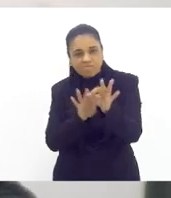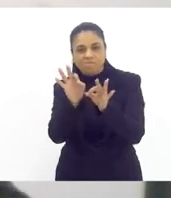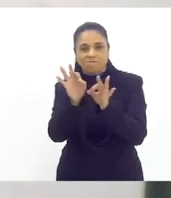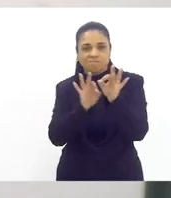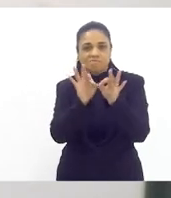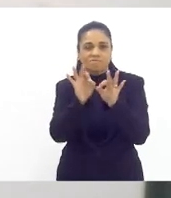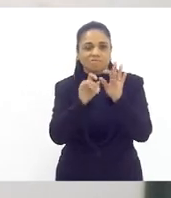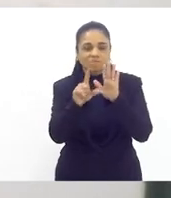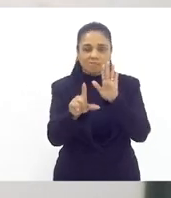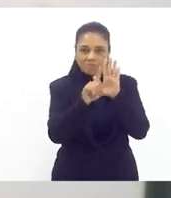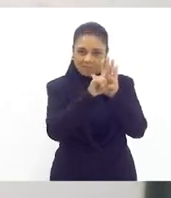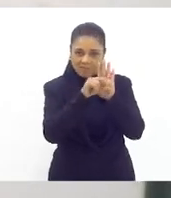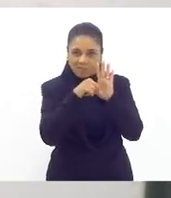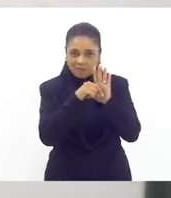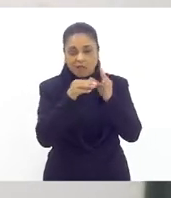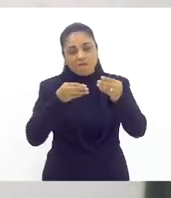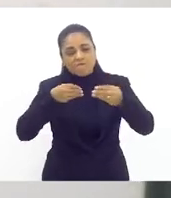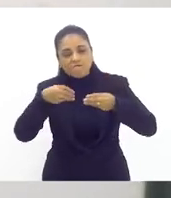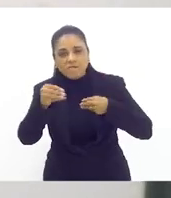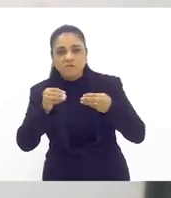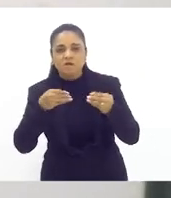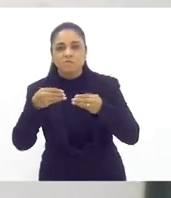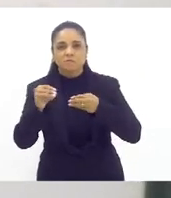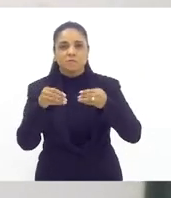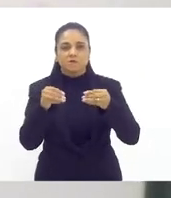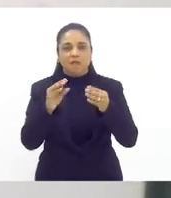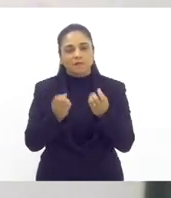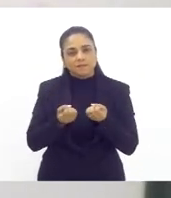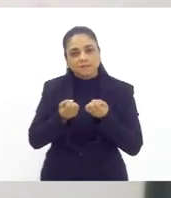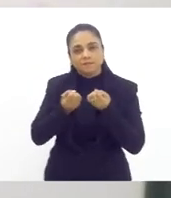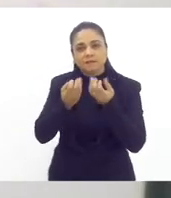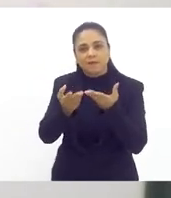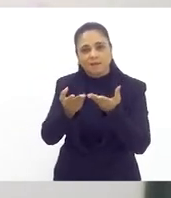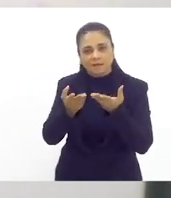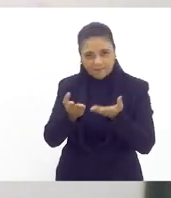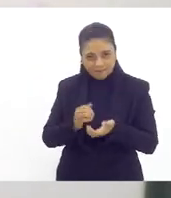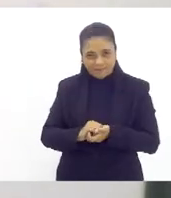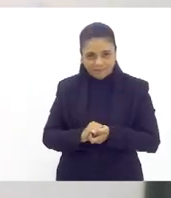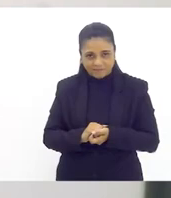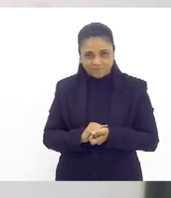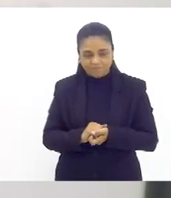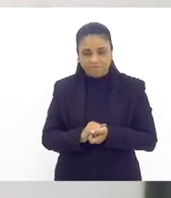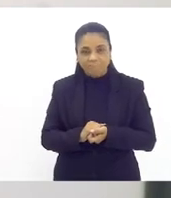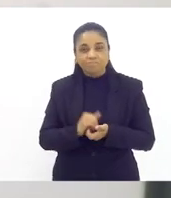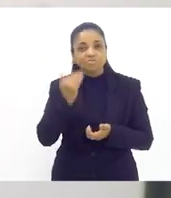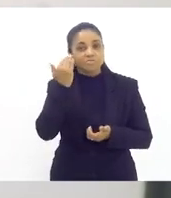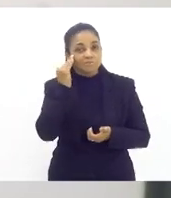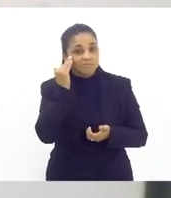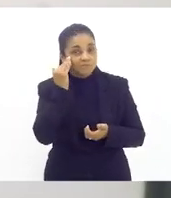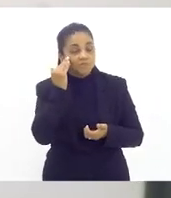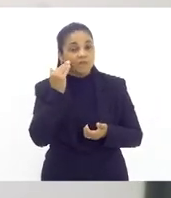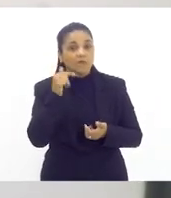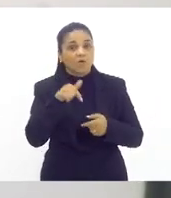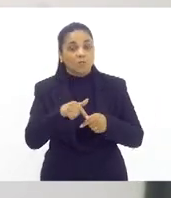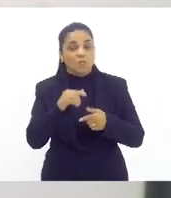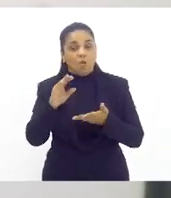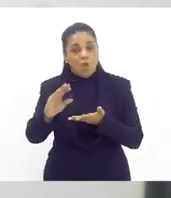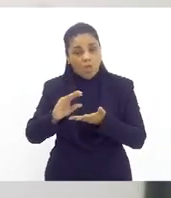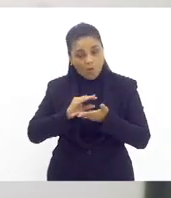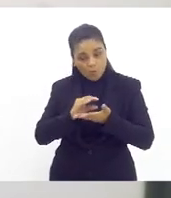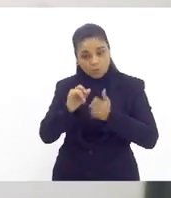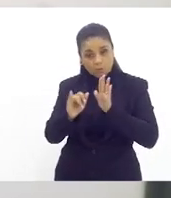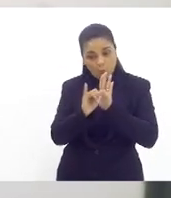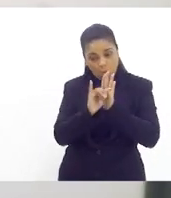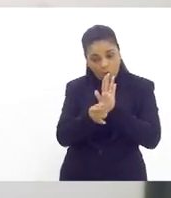dá na lei é dar essa flexibilidade é dar essa possibilidade mas entendam o recurso que chega no